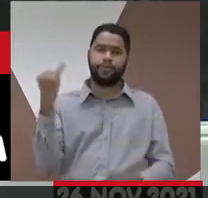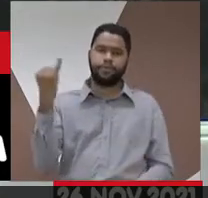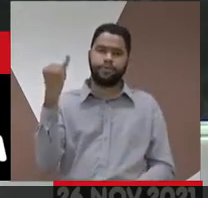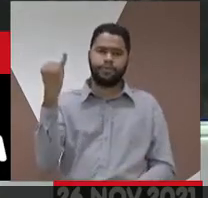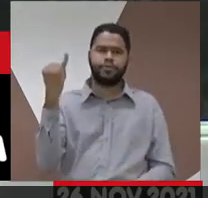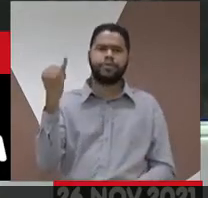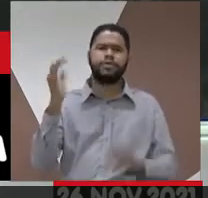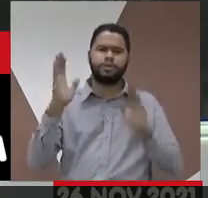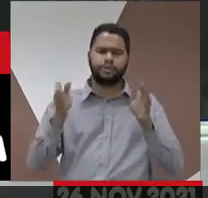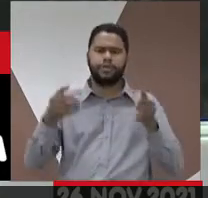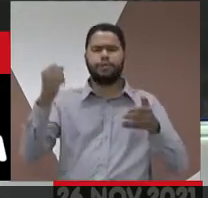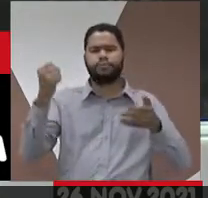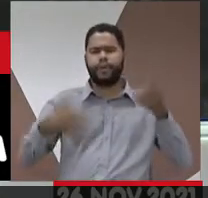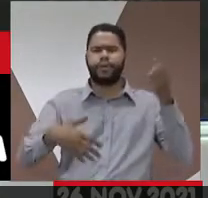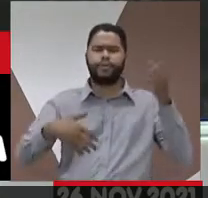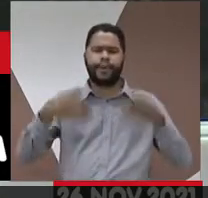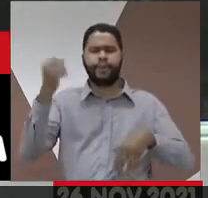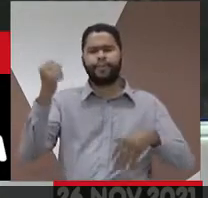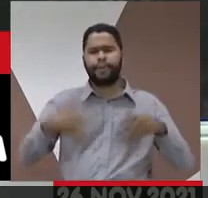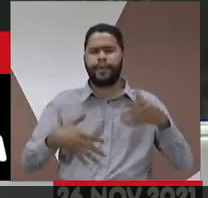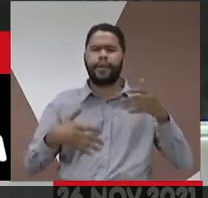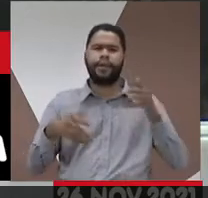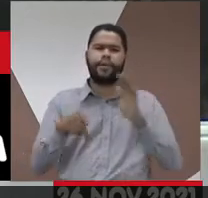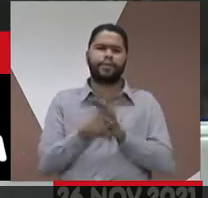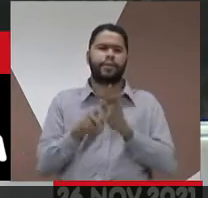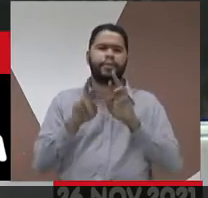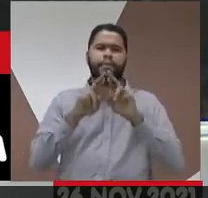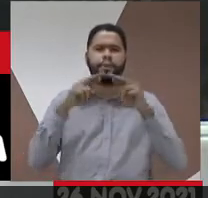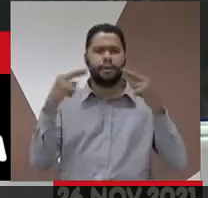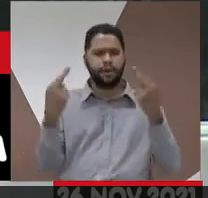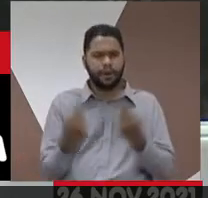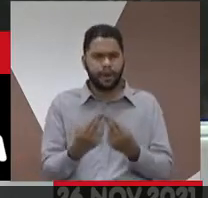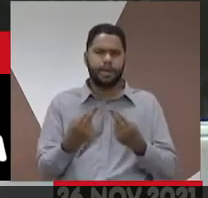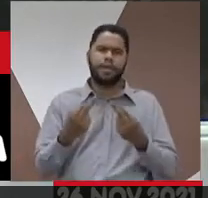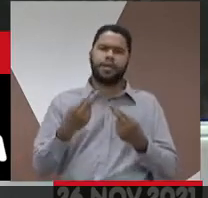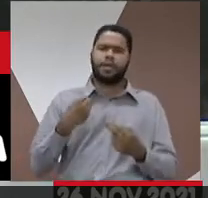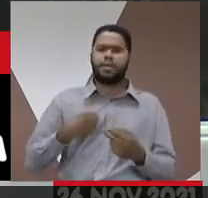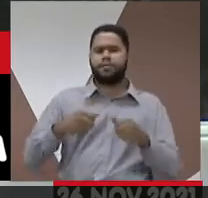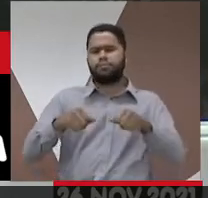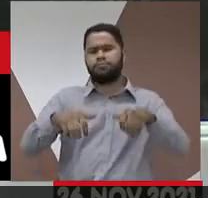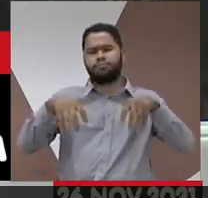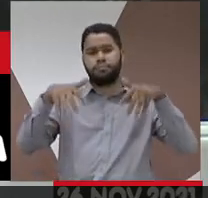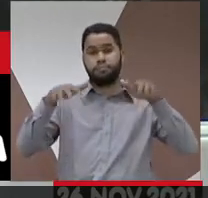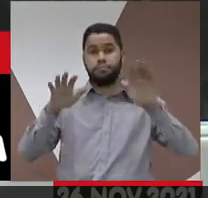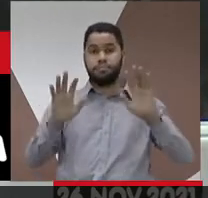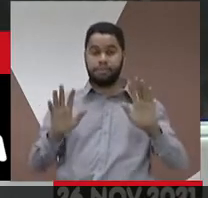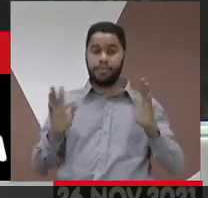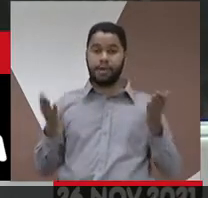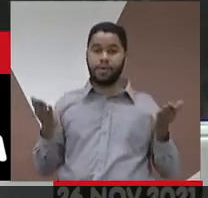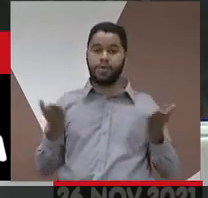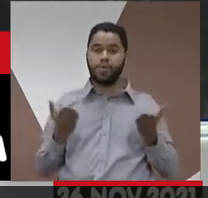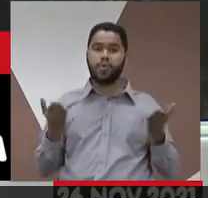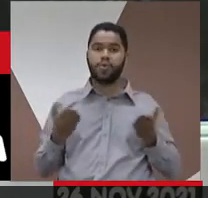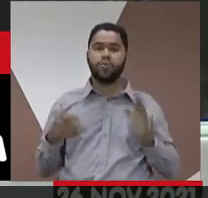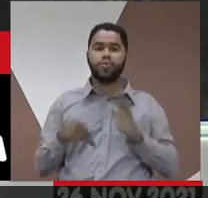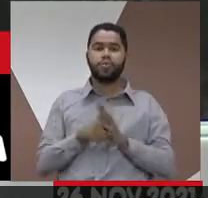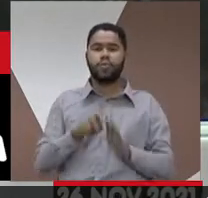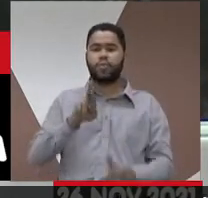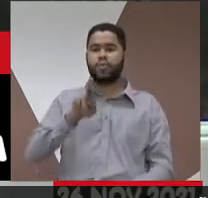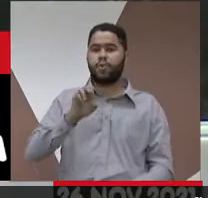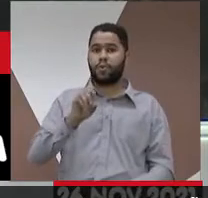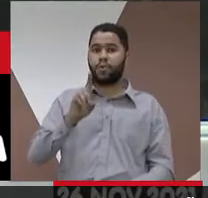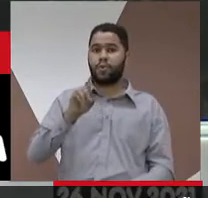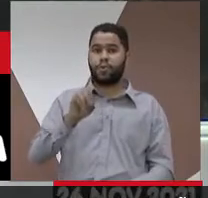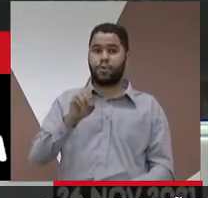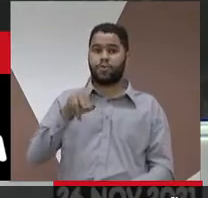que já foram falados em diversas audiências públicas que nós participamos, mas, nesse dia que a luta do Rodoanel ganha um